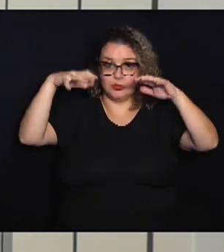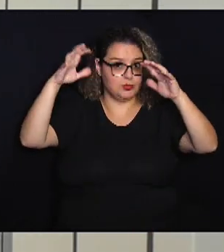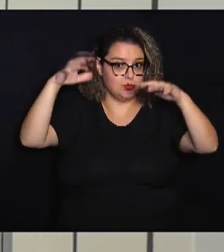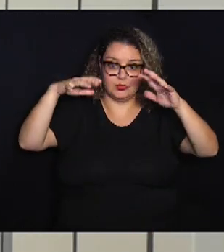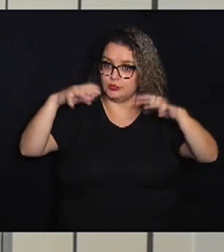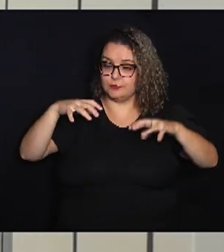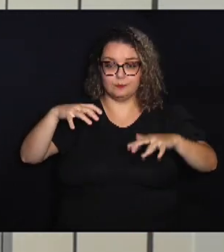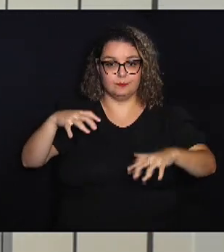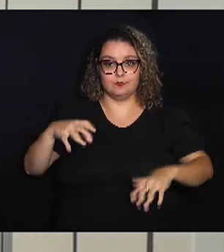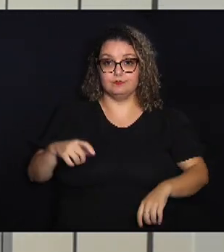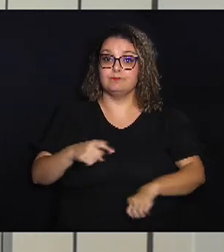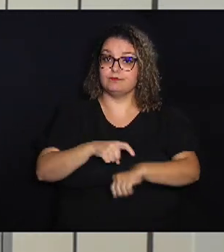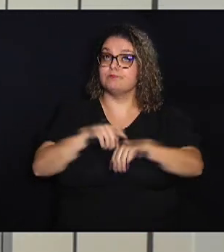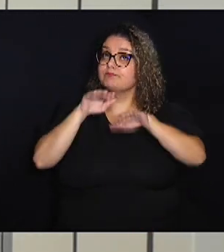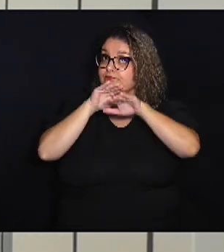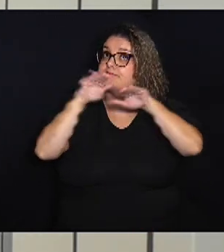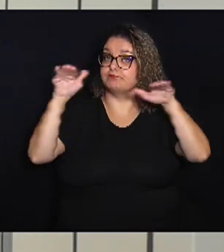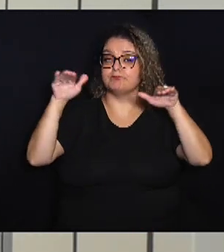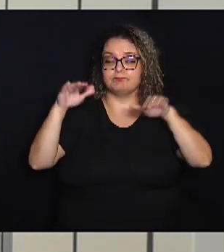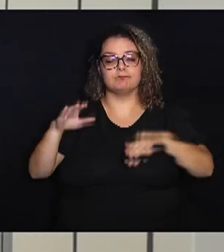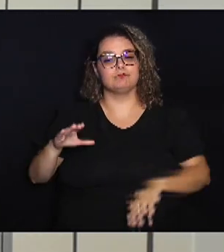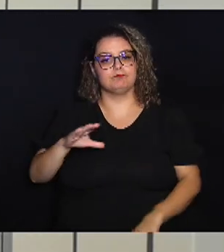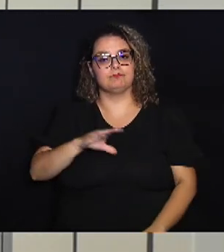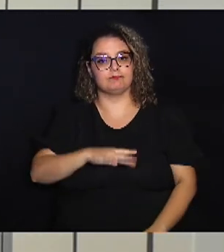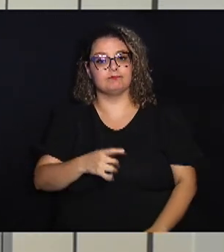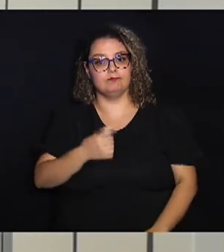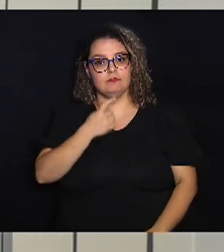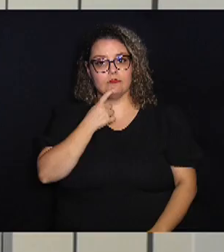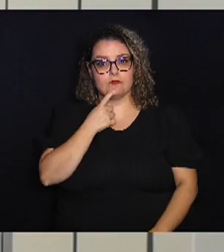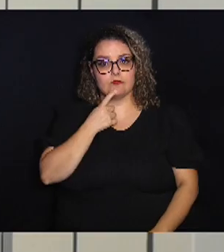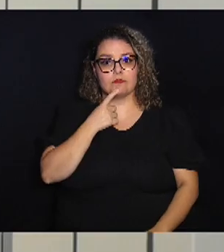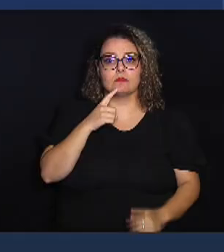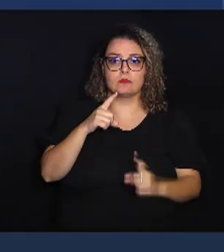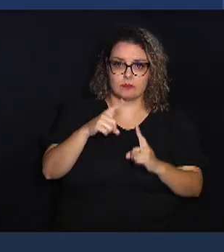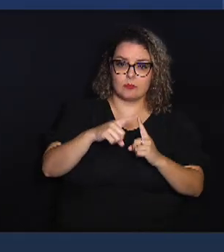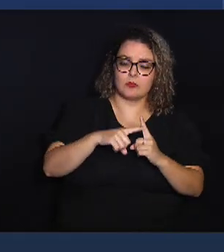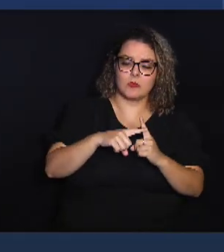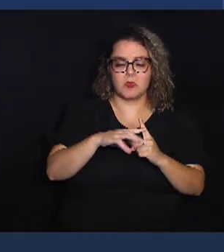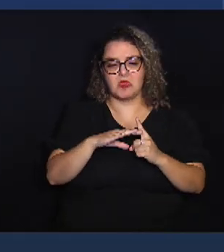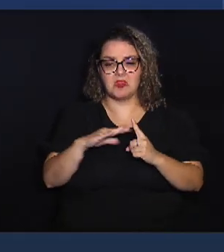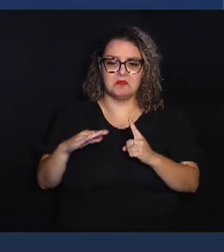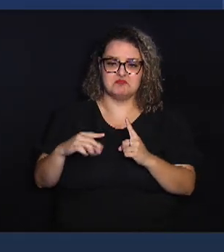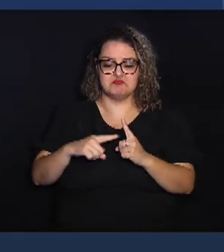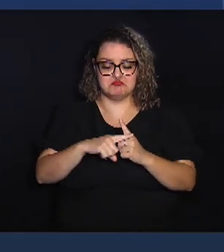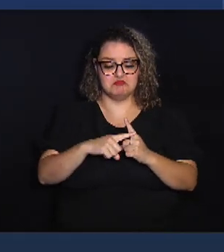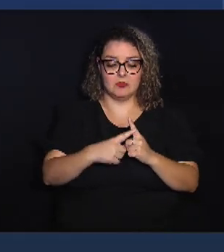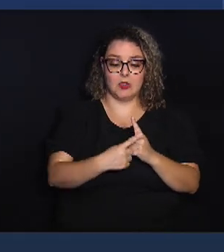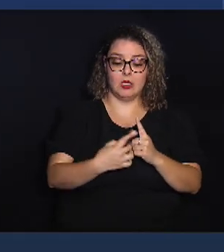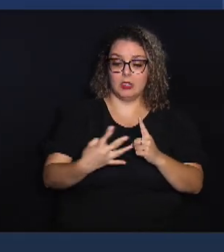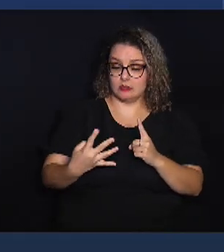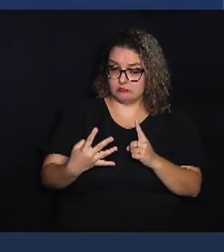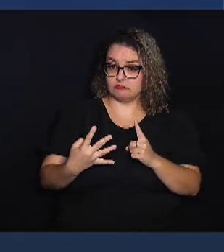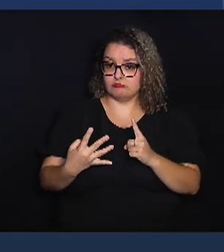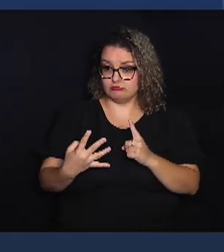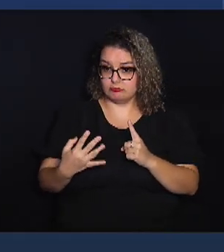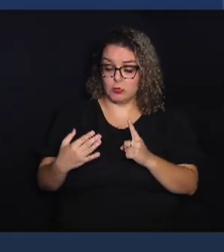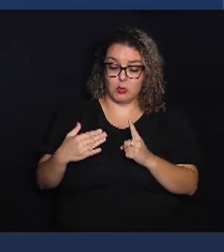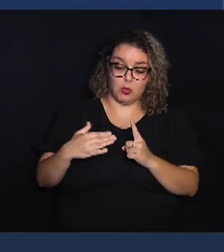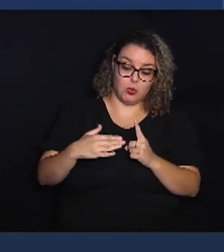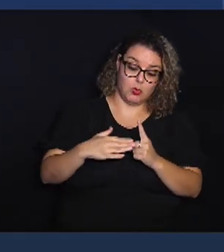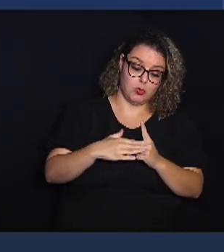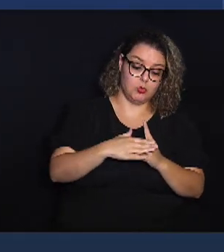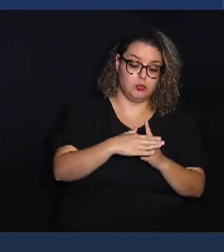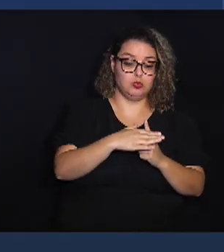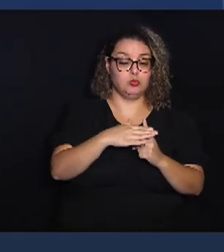chuva. Tempo estável aqui para a cidade de Campinas, com a temperatura amena. Mínima de 14 graus, ao longo do